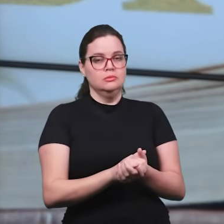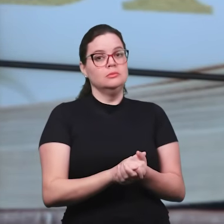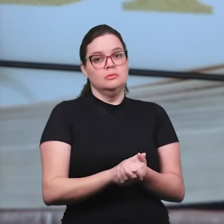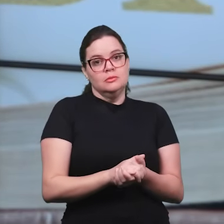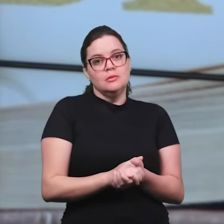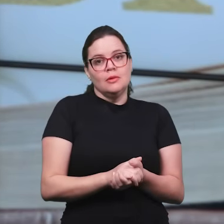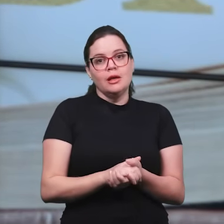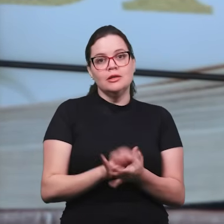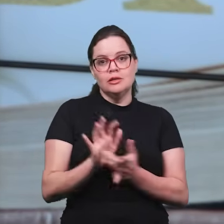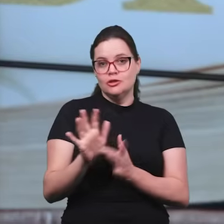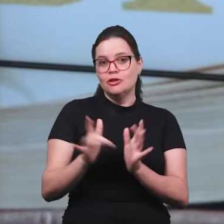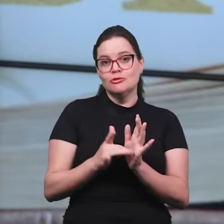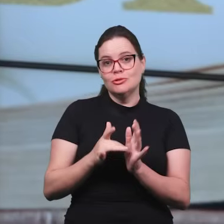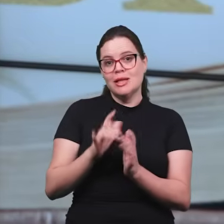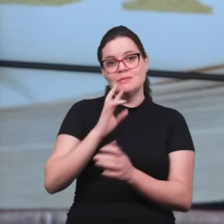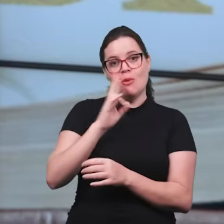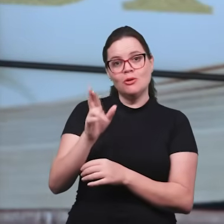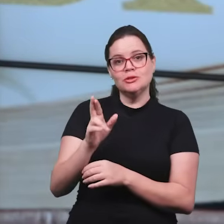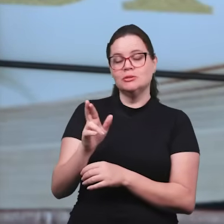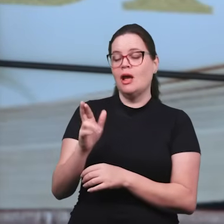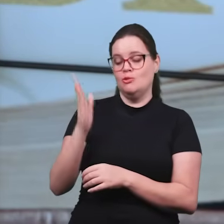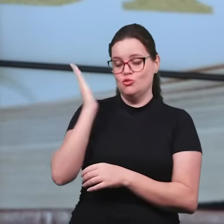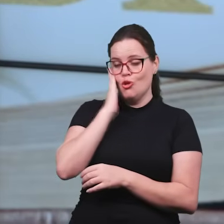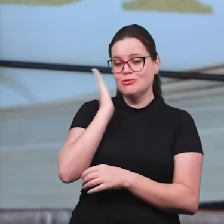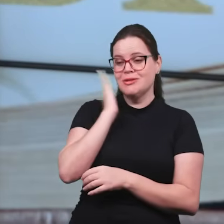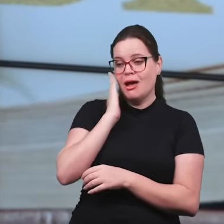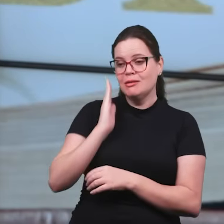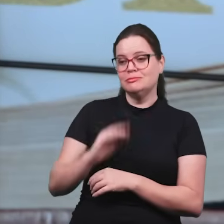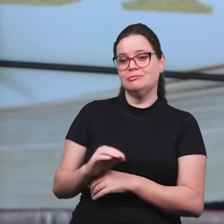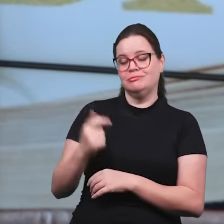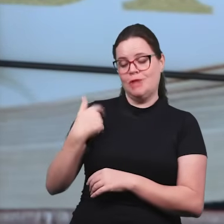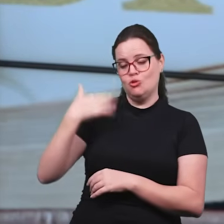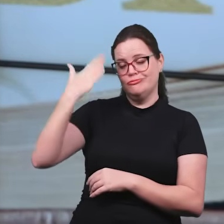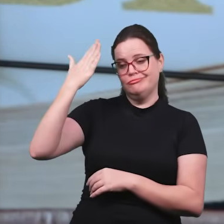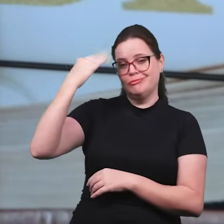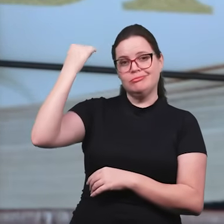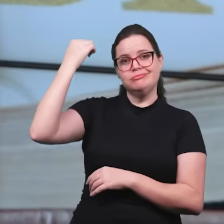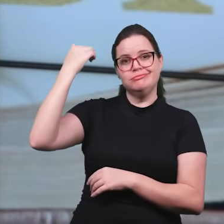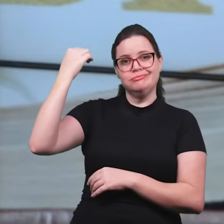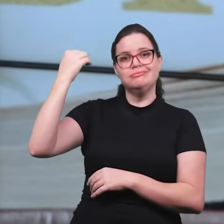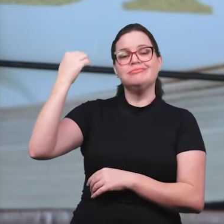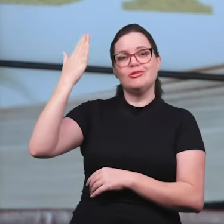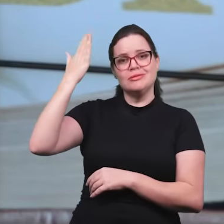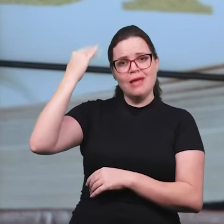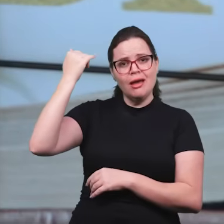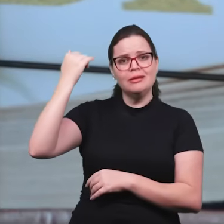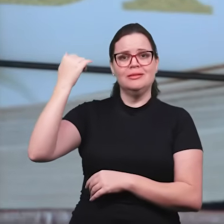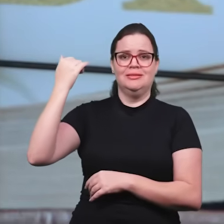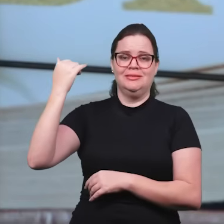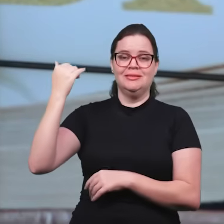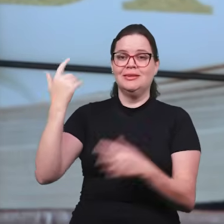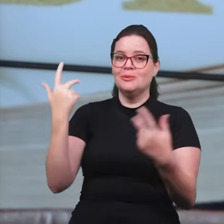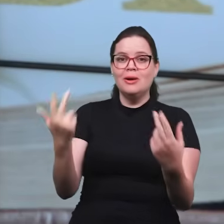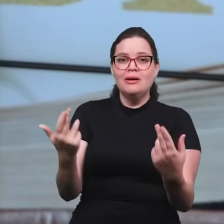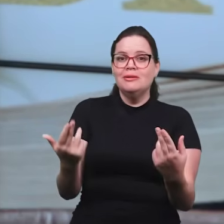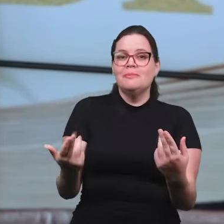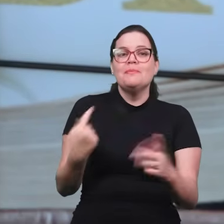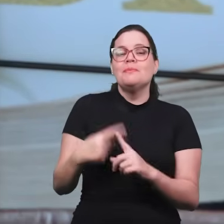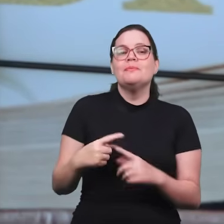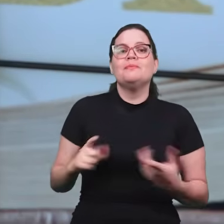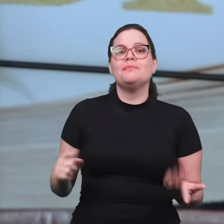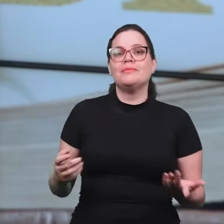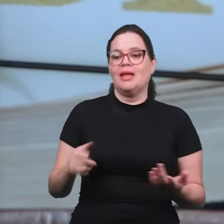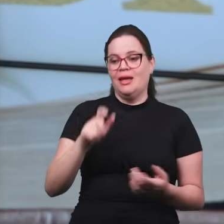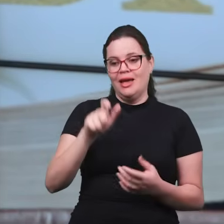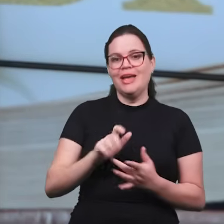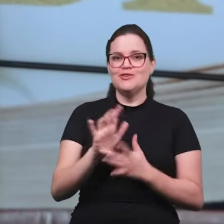Senhor fala com ela que ele a conhecia, né? Foi assim que nós começamos o programa hoje, falando que íamos dizer